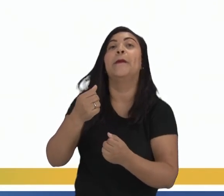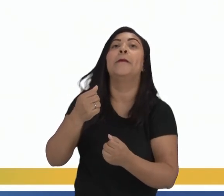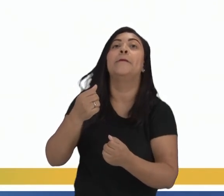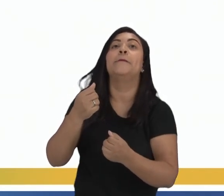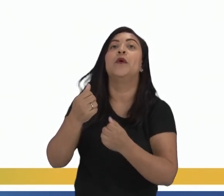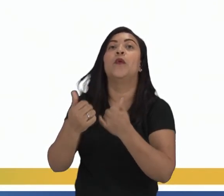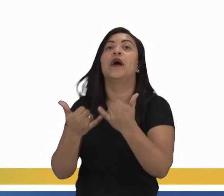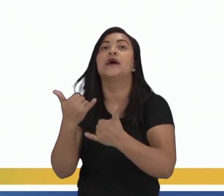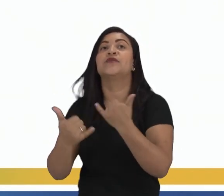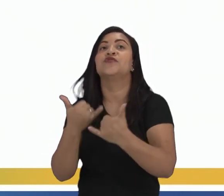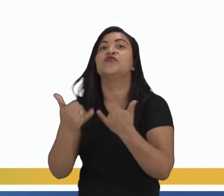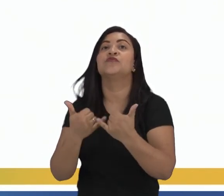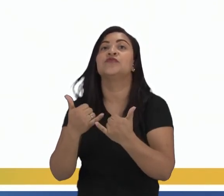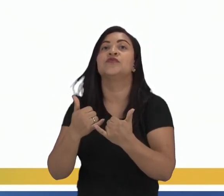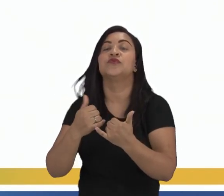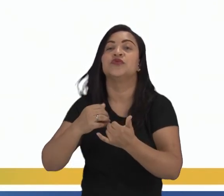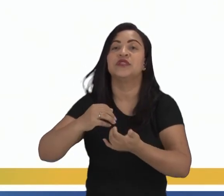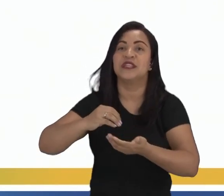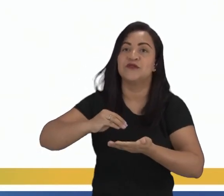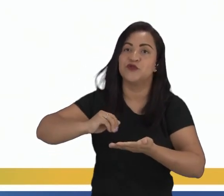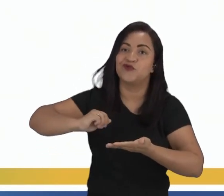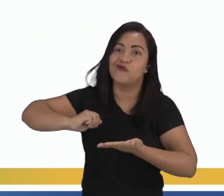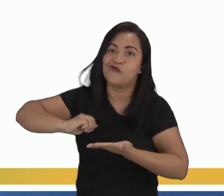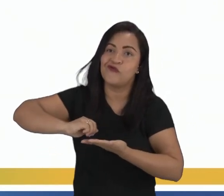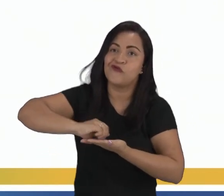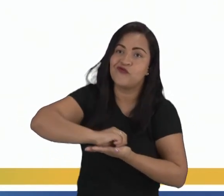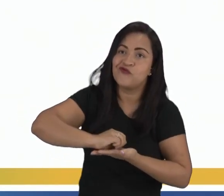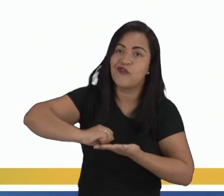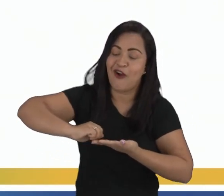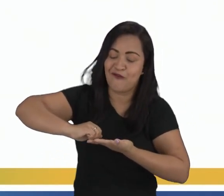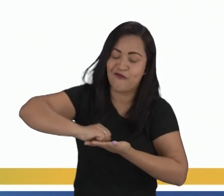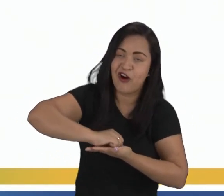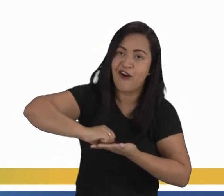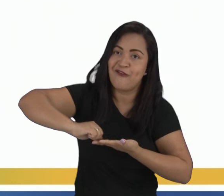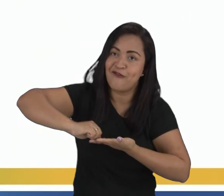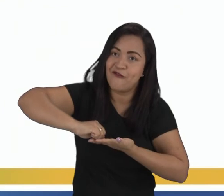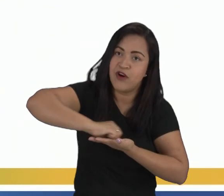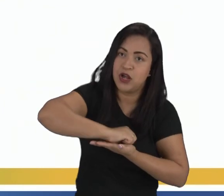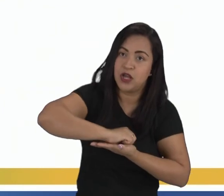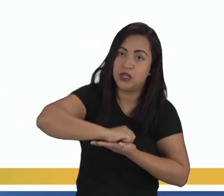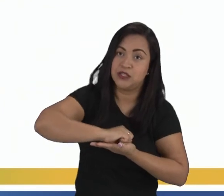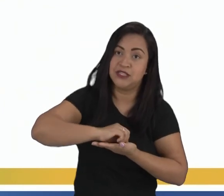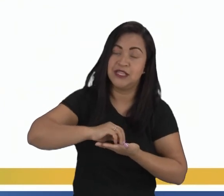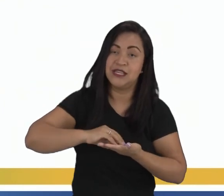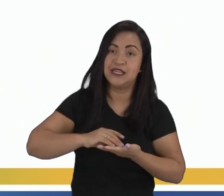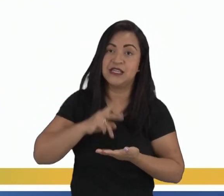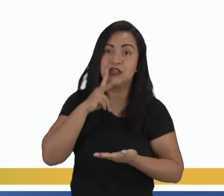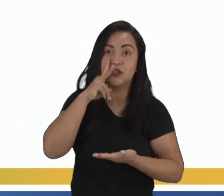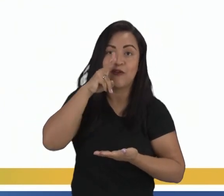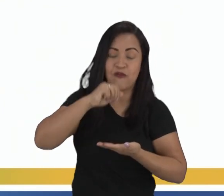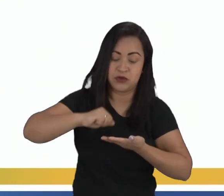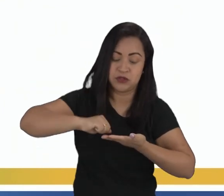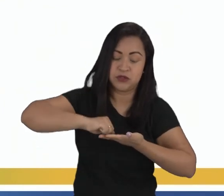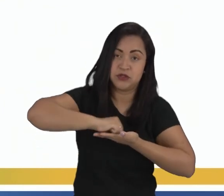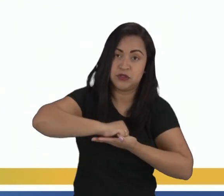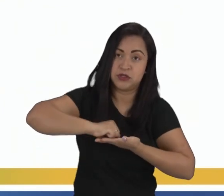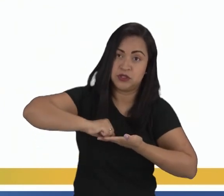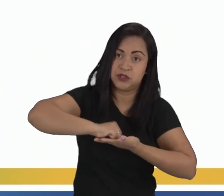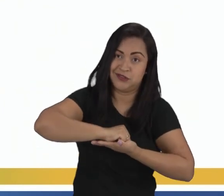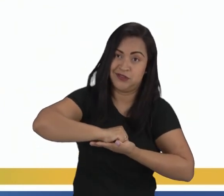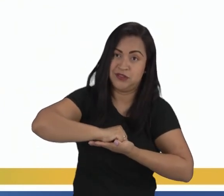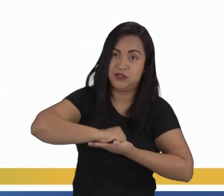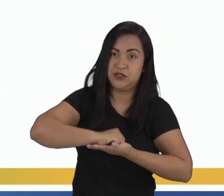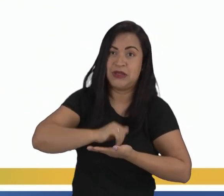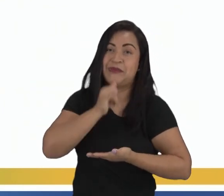por fricção. Ao ser forçado a girar suas rodas para trás contra uma superfície